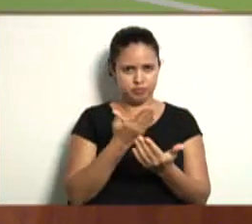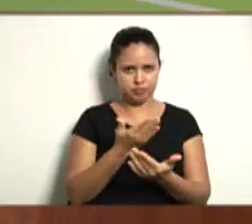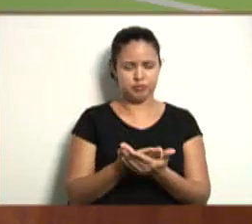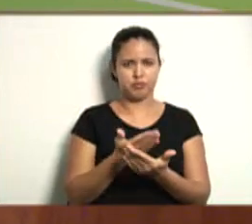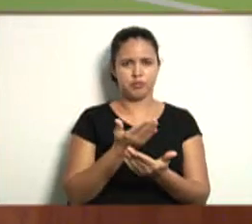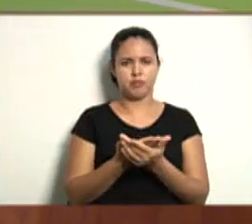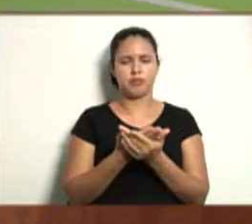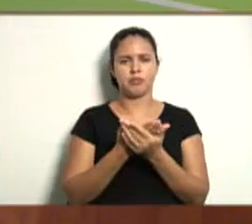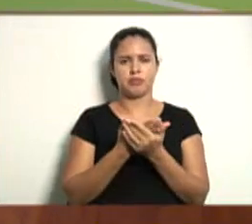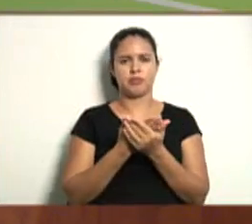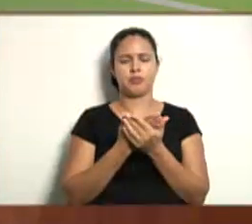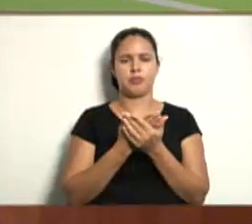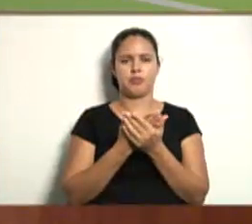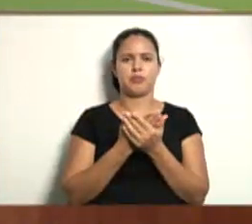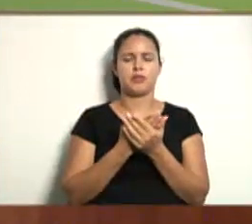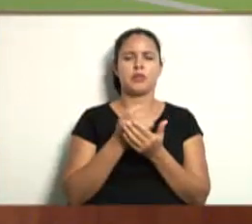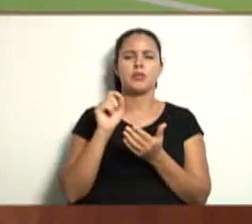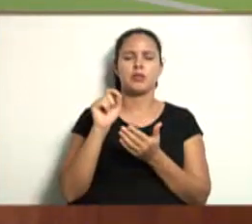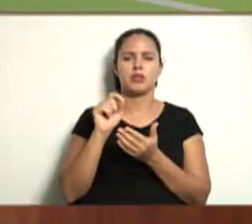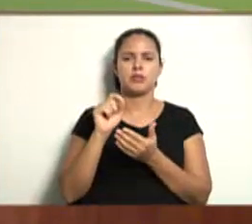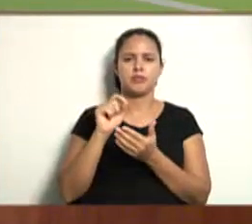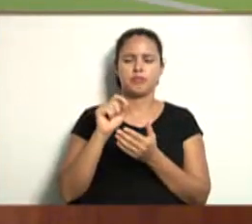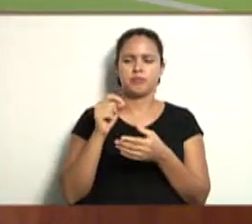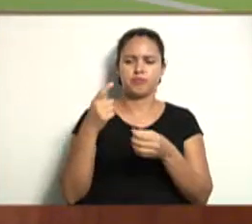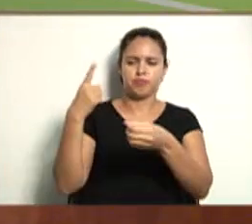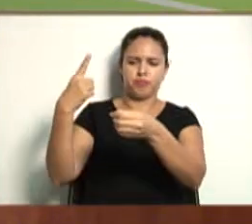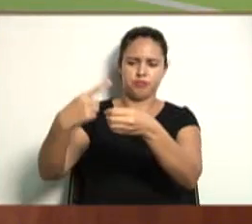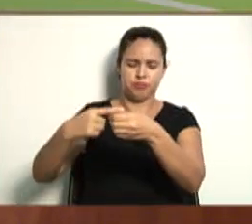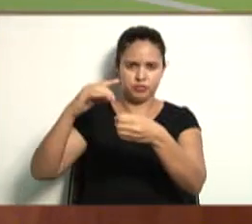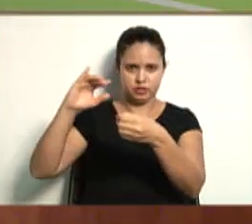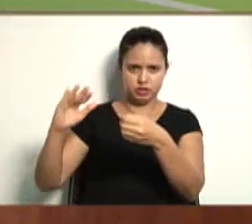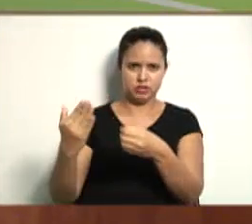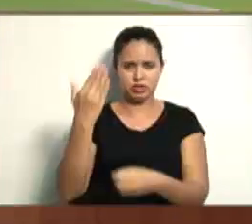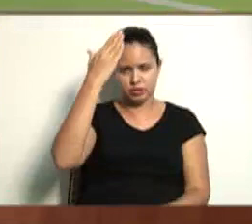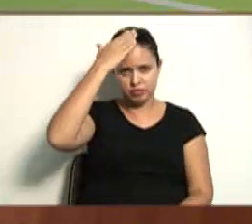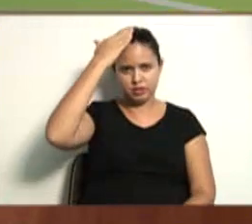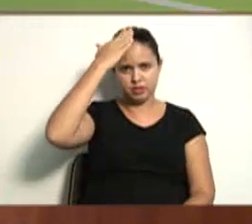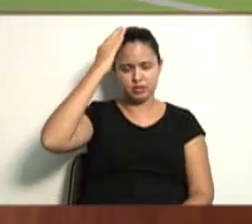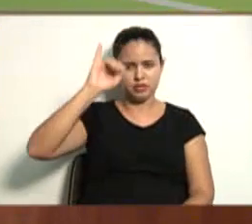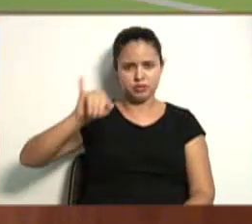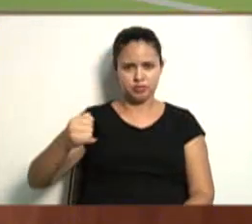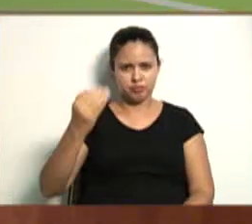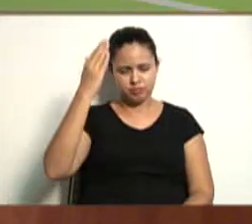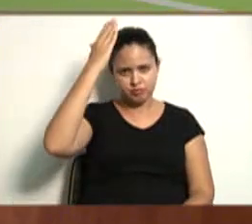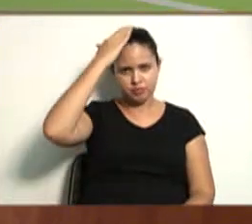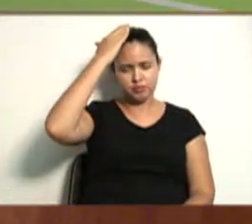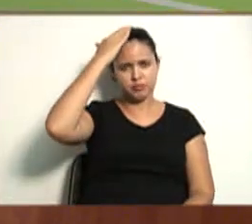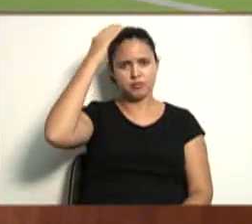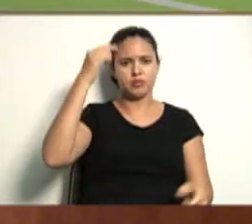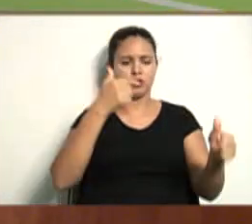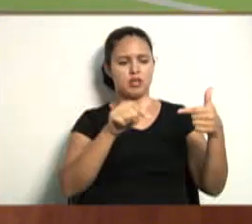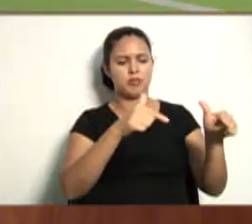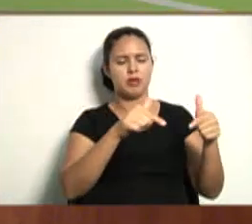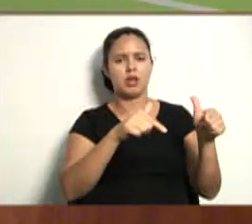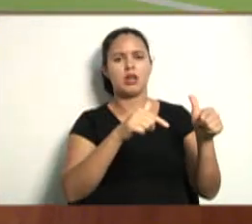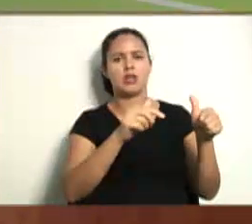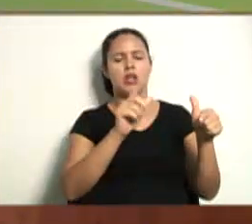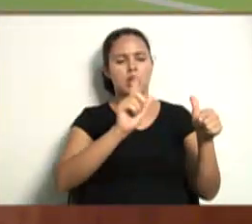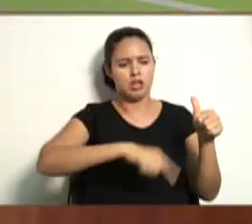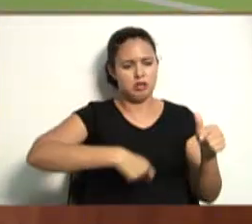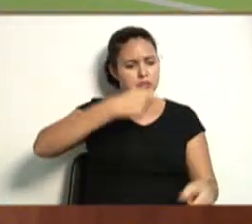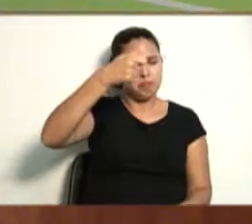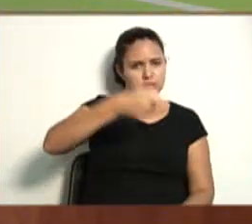Jorge Teixeira, em Ji-Paraná. Aí a resposta é: o trabalho é uma obrigação,